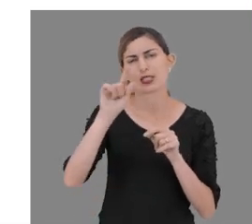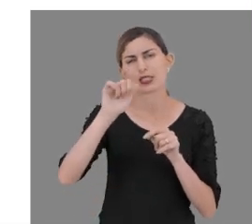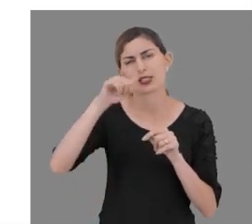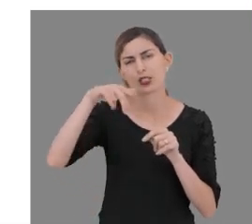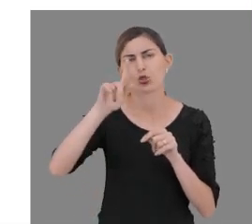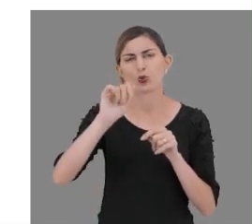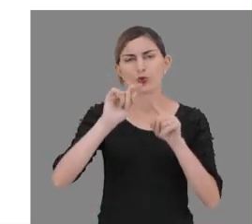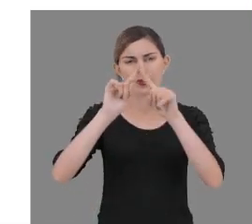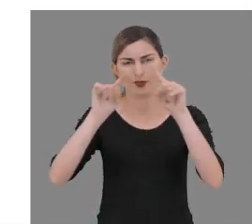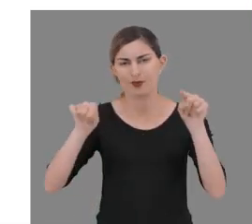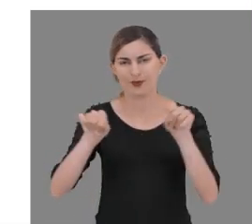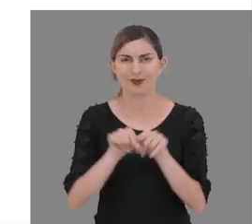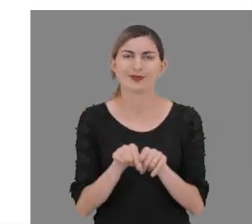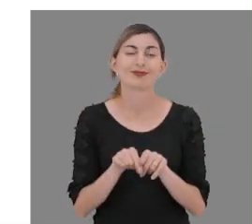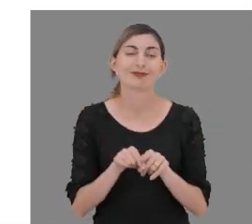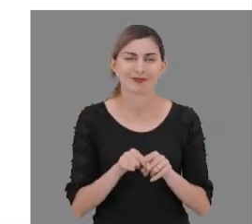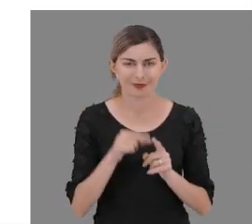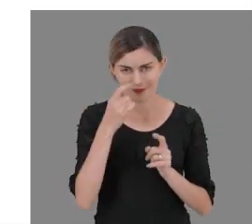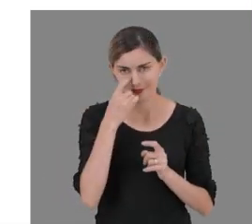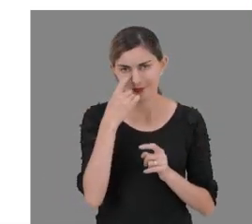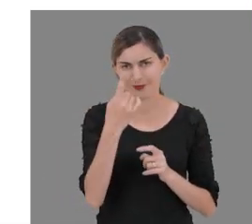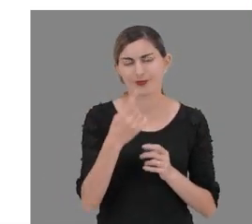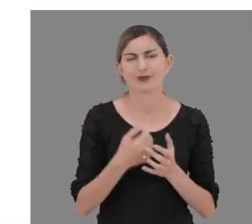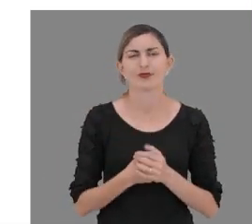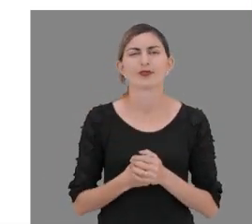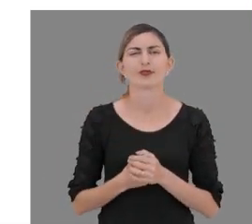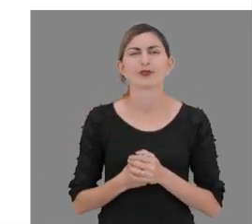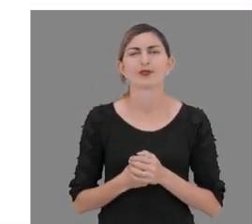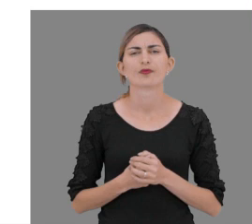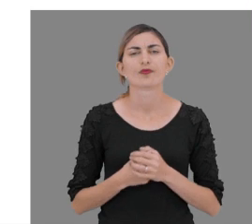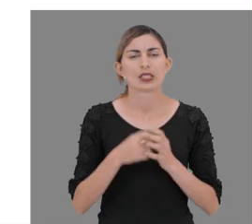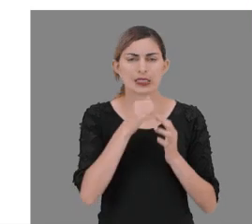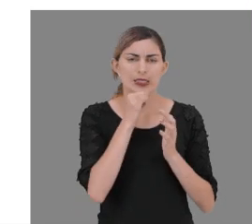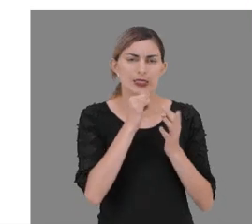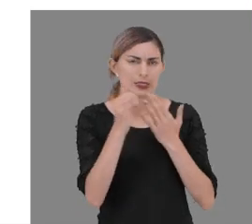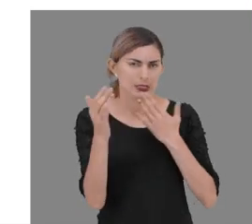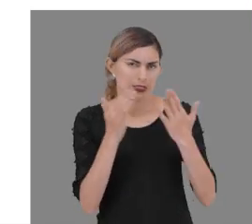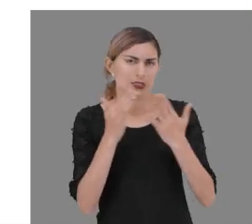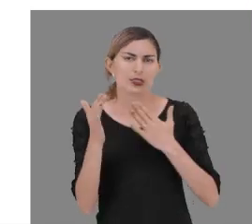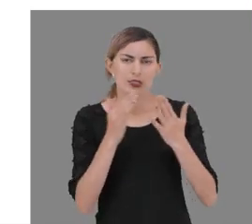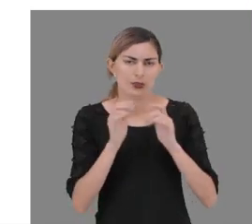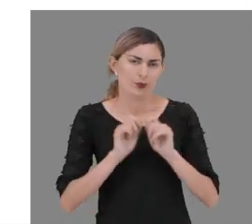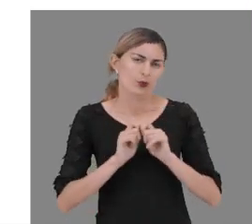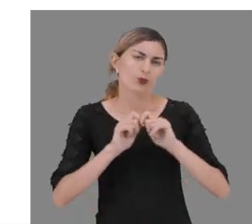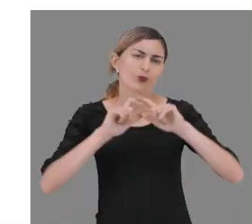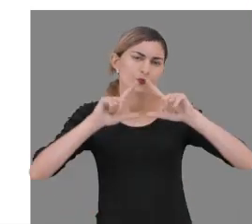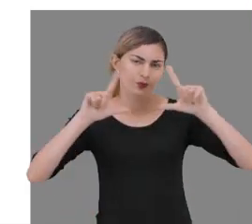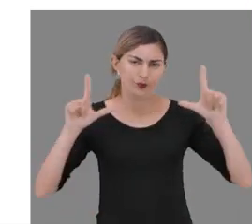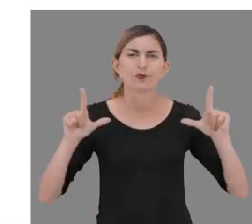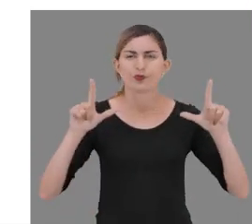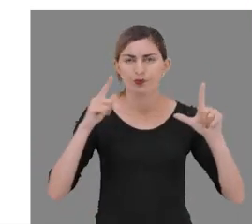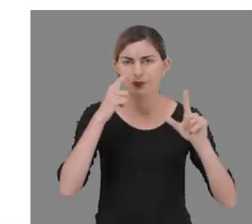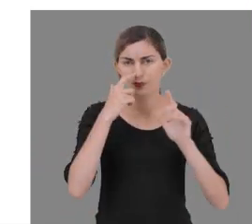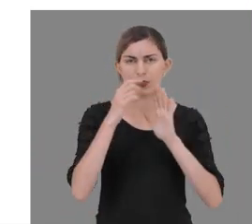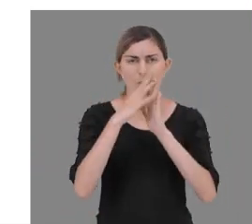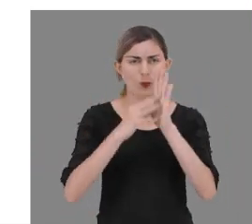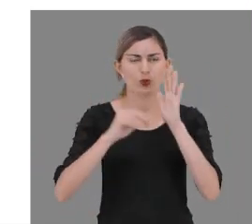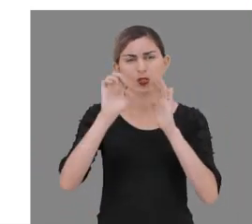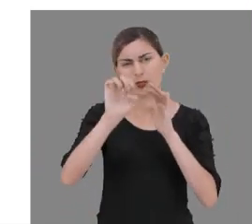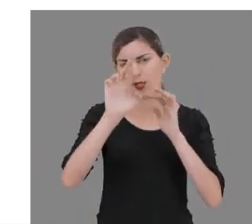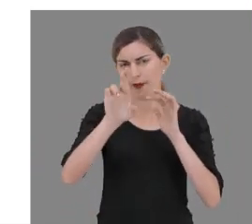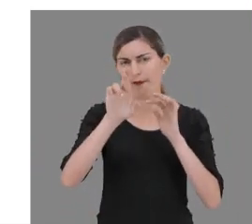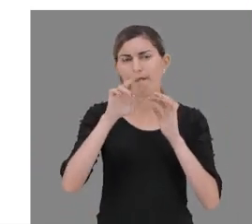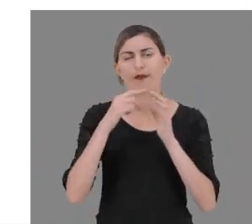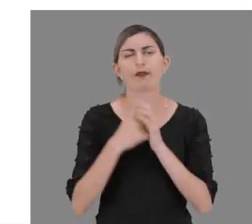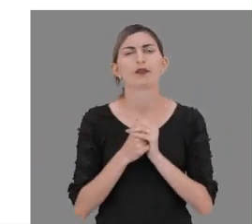de um losango. Nesse exemplo do slide do